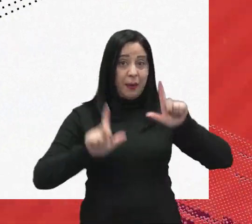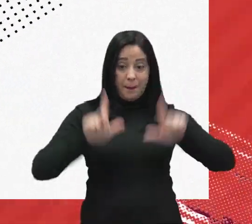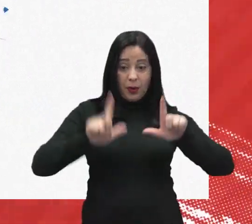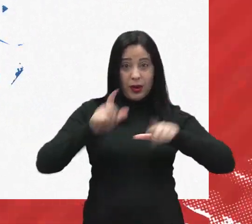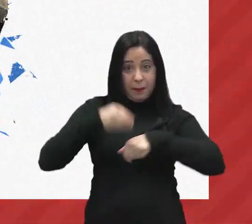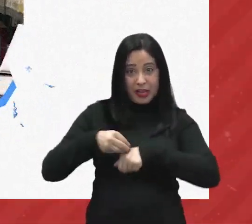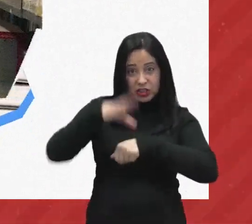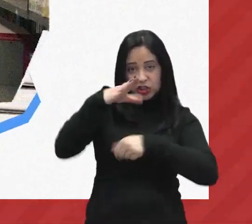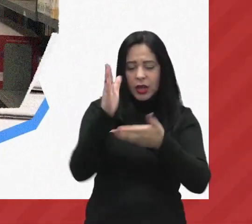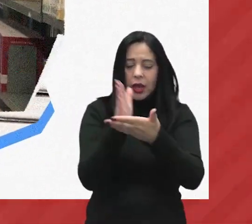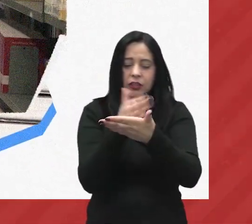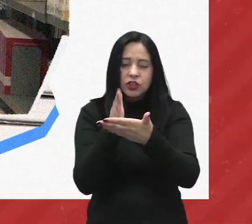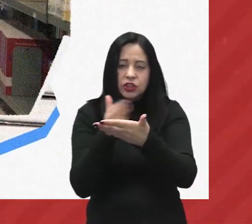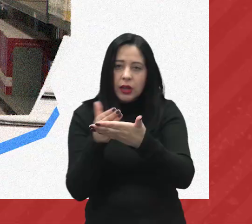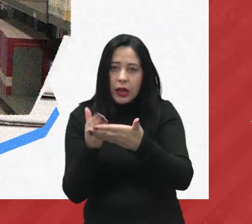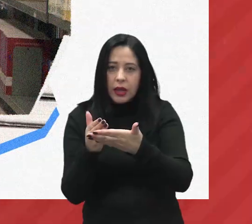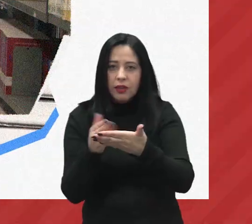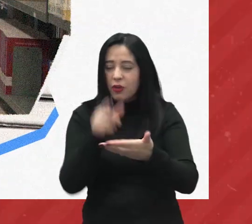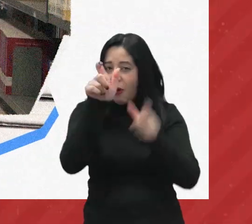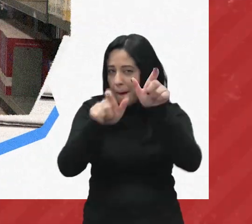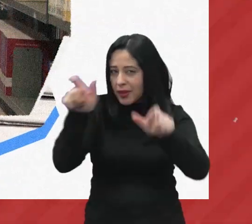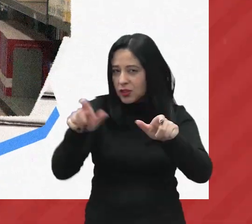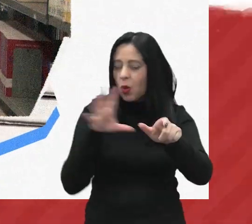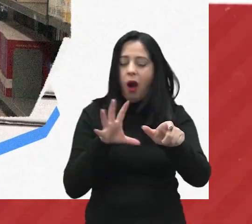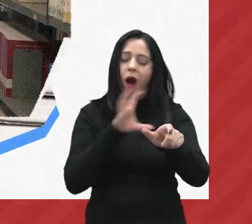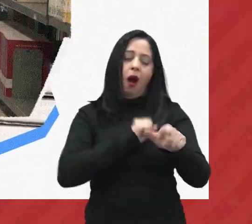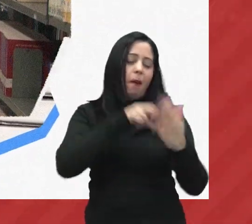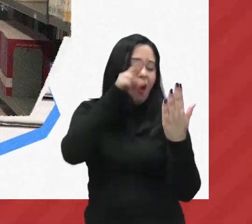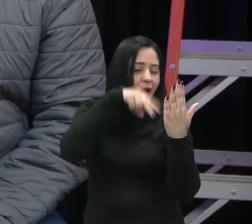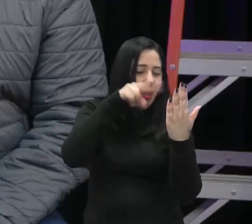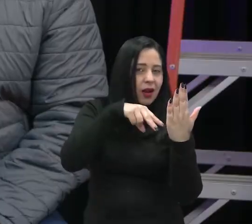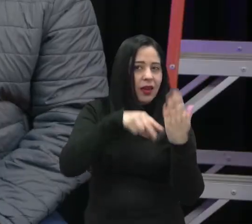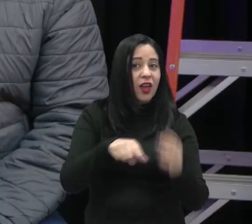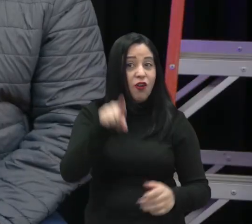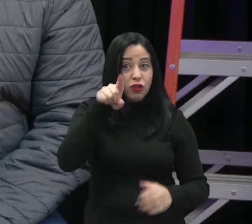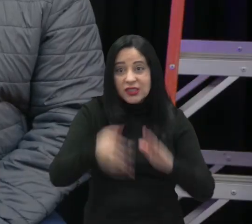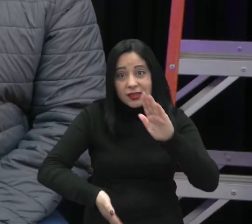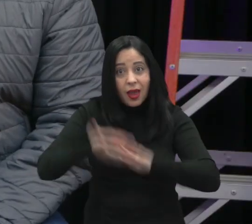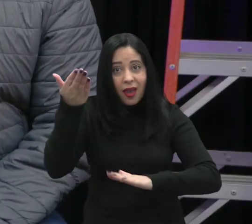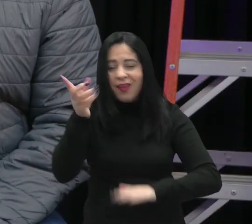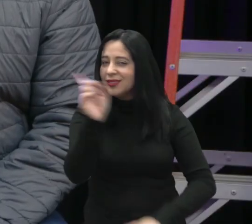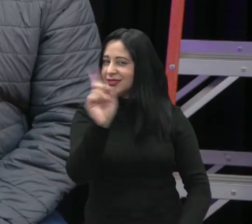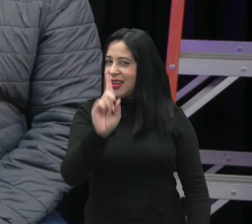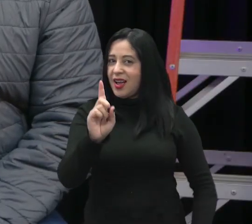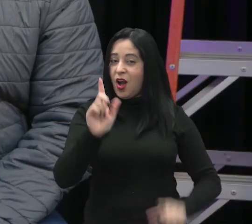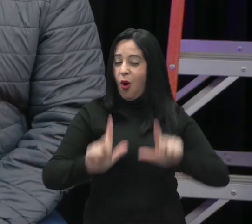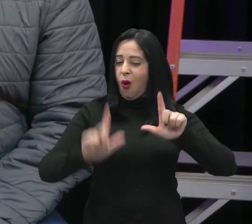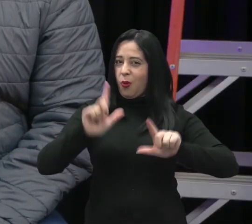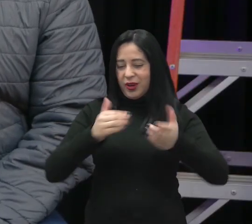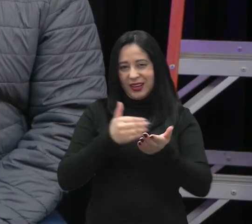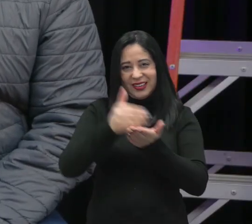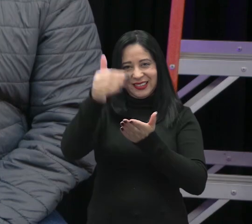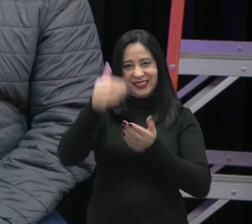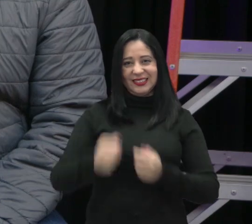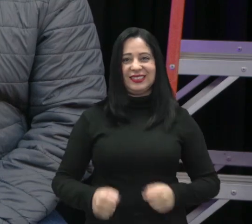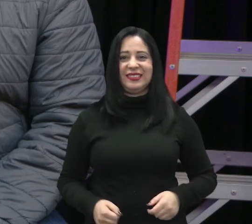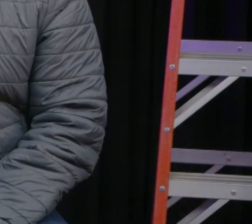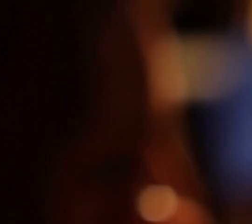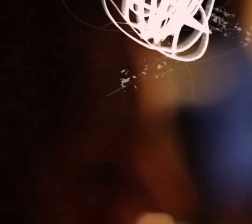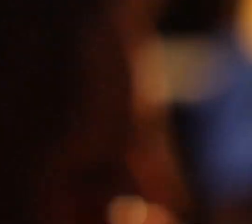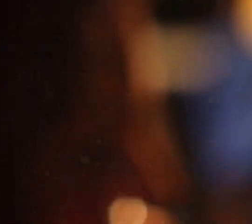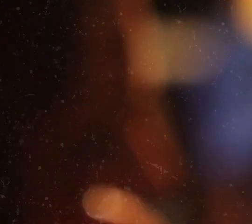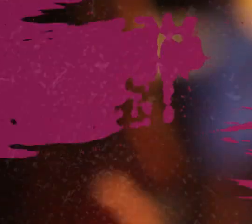na Biblioteca, com sugestão para quem ama uma boa leitura. Então você fica por aqui, porque o Conexão Cultura tá só começando.